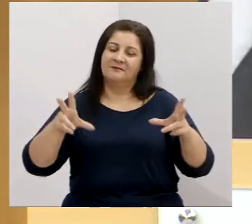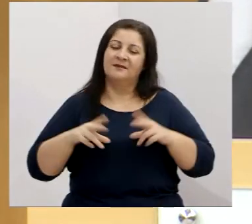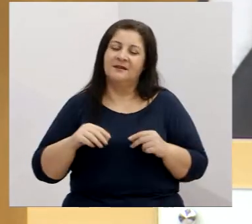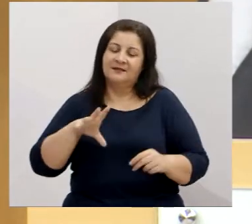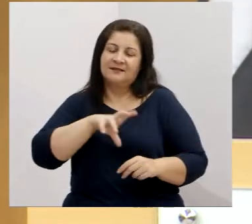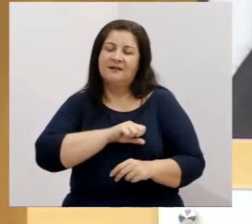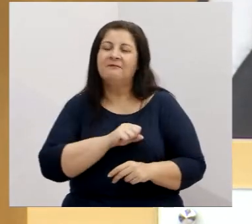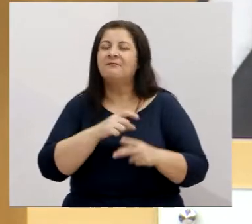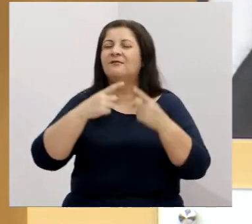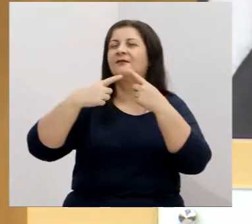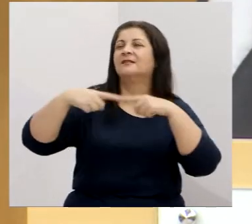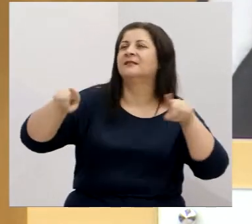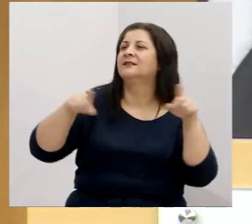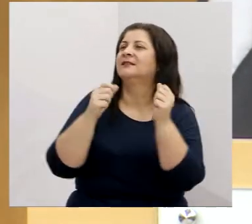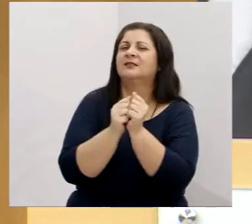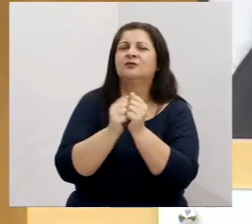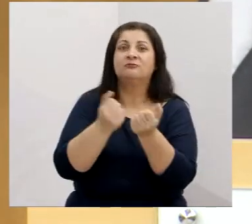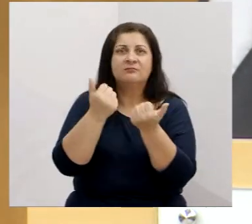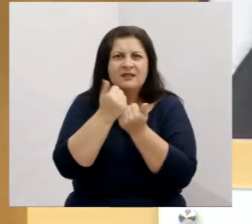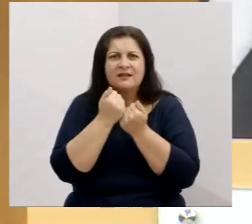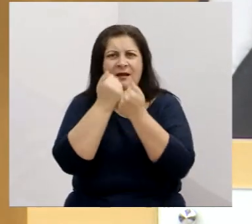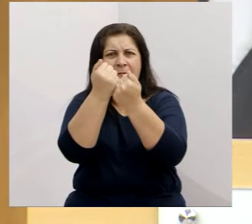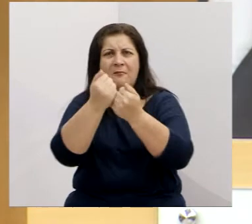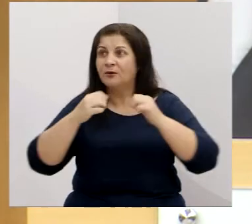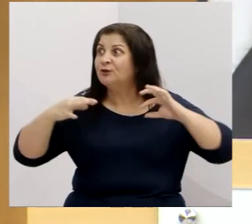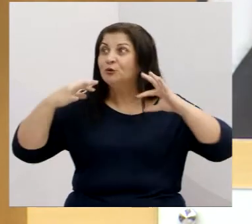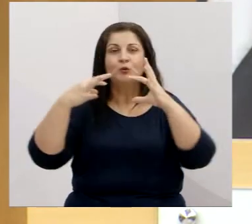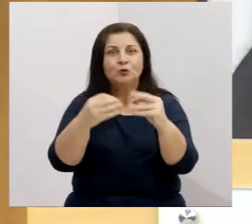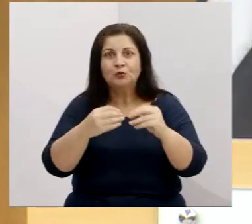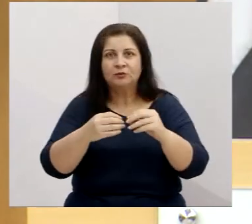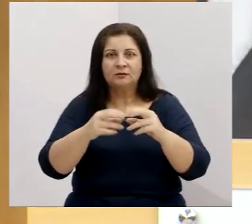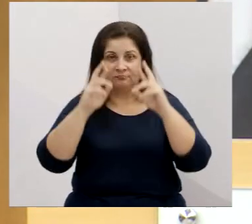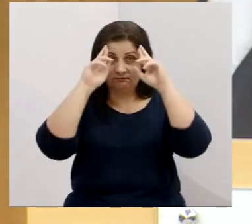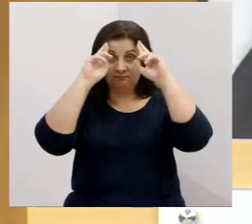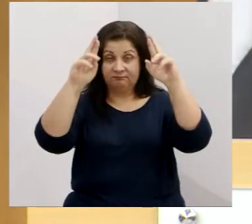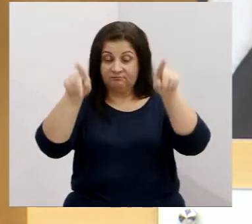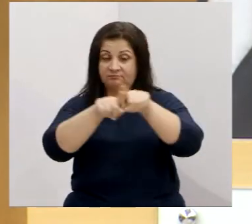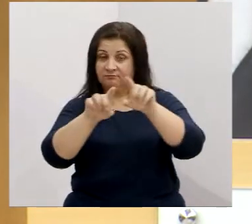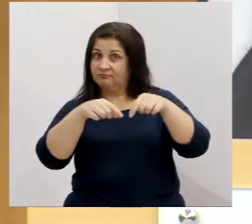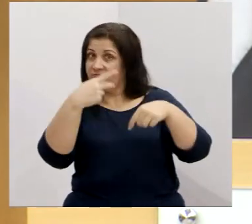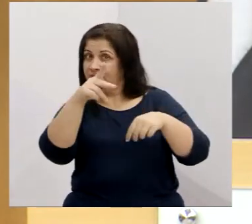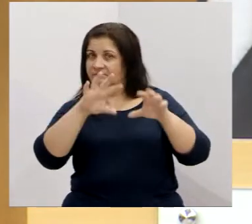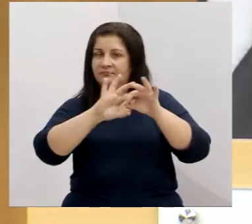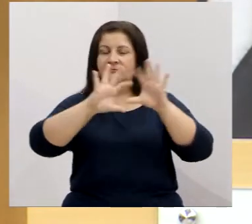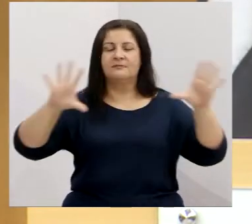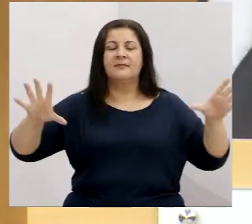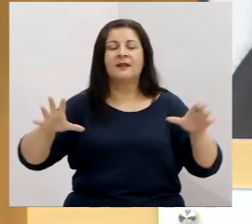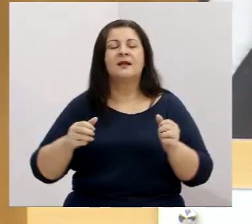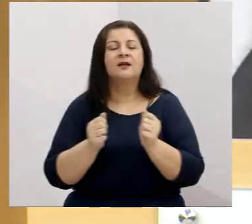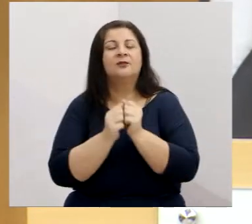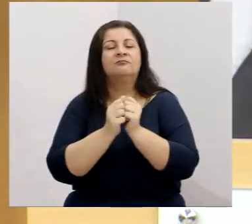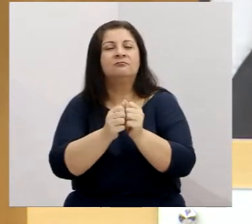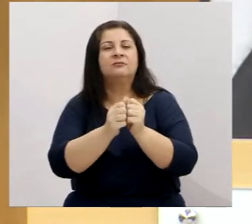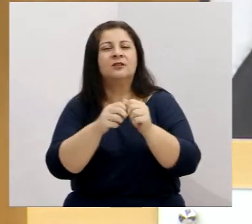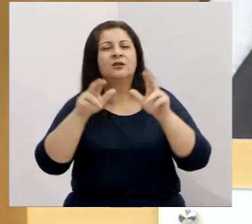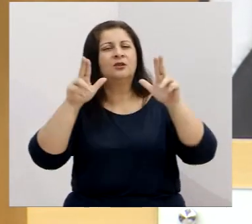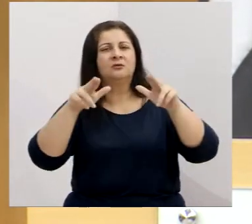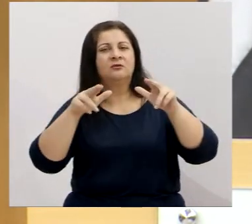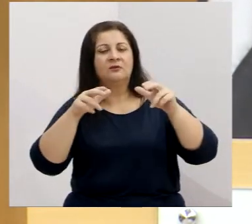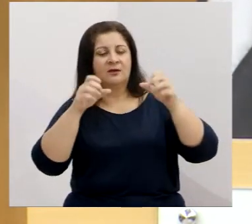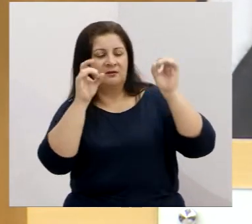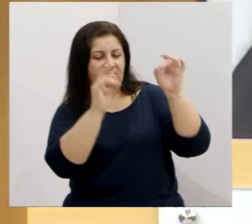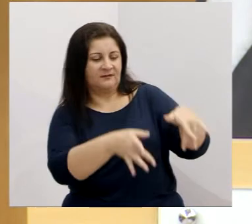que é ouça cantar que apoie todas as suas loucuras que respeito à liberdade e que acompanhe seu voo e que não a deixe cair